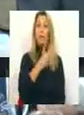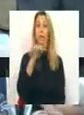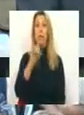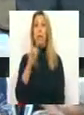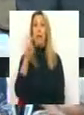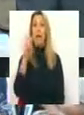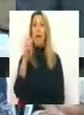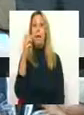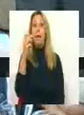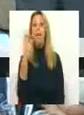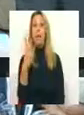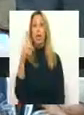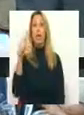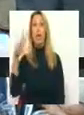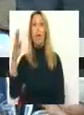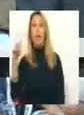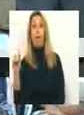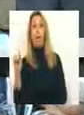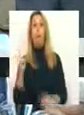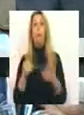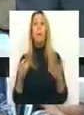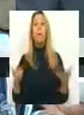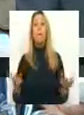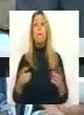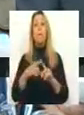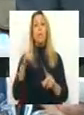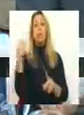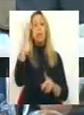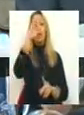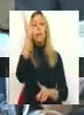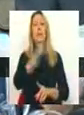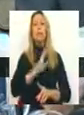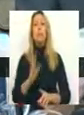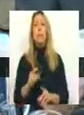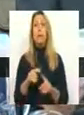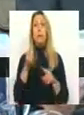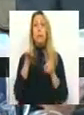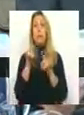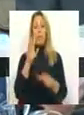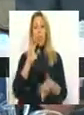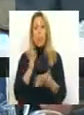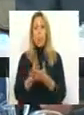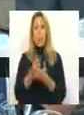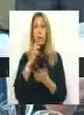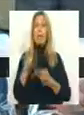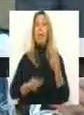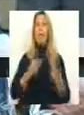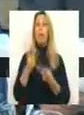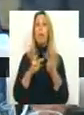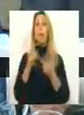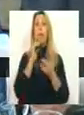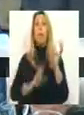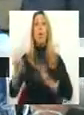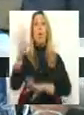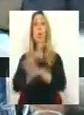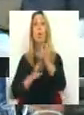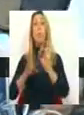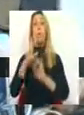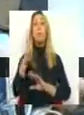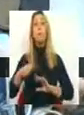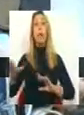A3ES. Nós sabemos que, na última avaliação, que teve a colaboração da European Science Foundation, as 318 unidades